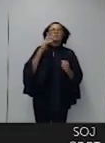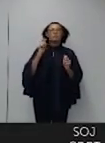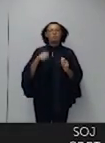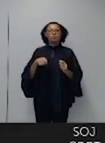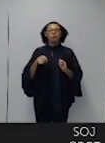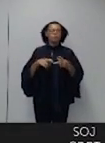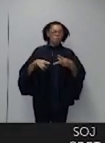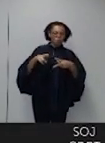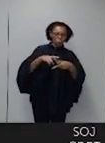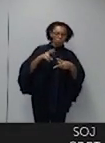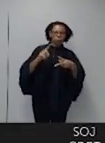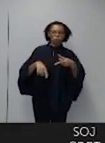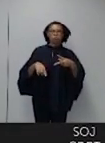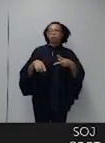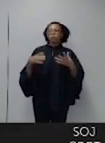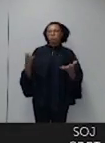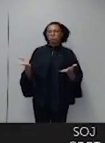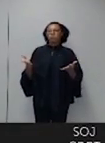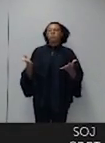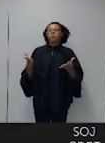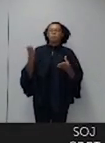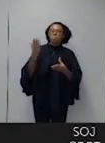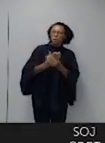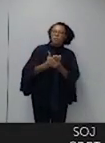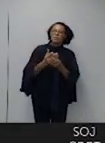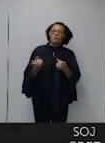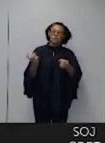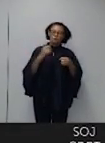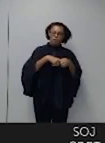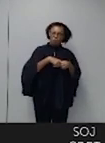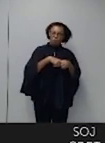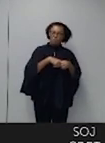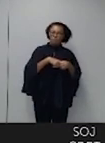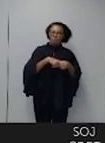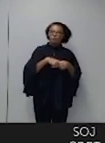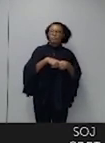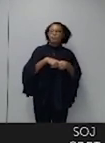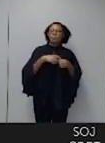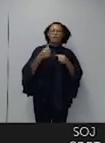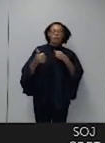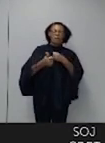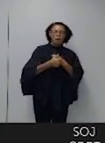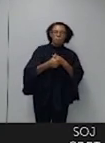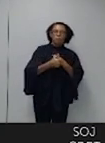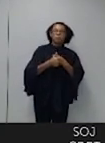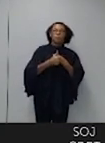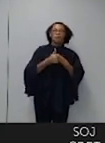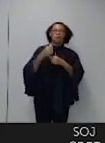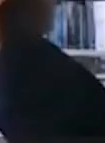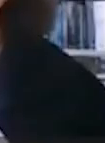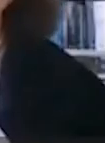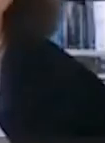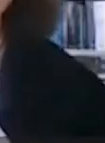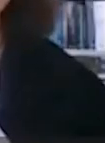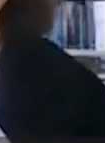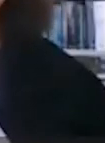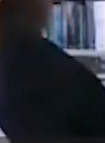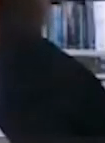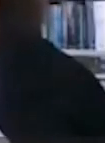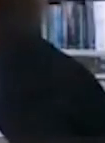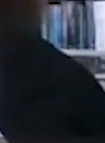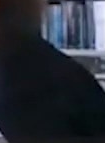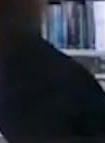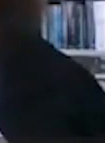processo. Os ministros da terceira turma do STJ reformaram o acórdão do Tribunal de Justiça do Rio Grande do Sul, que entendeu